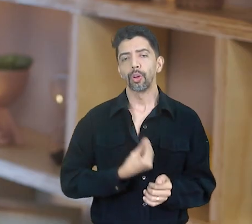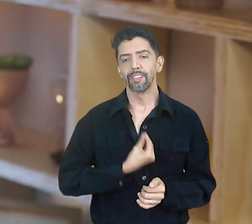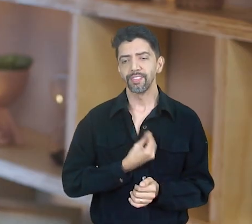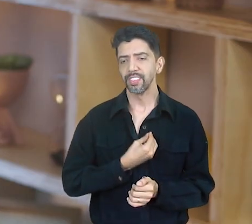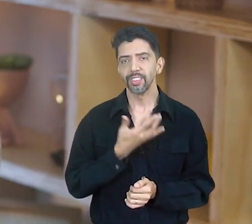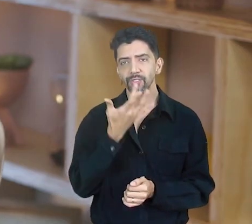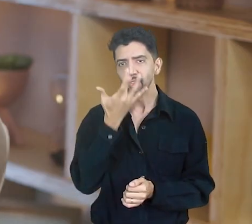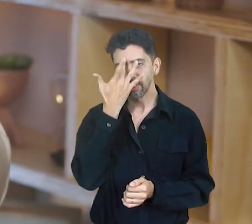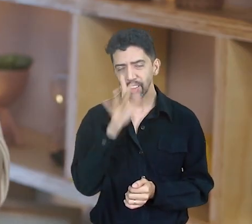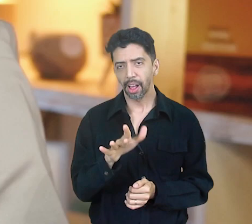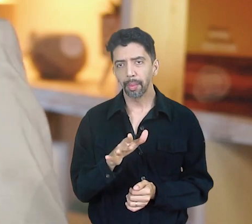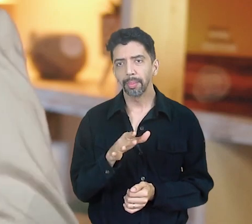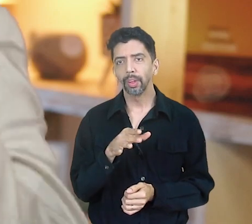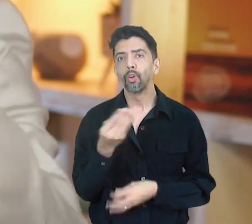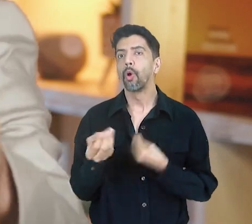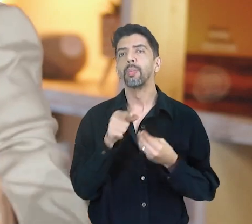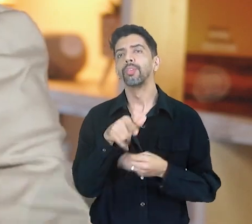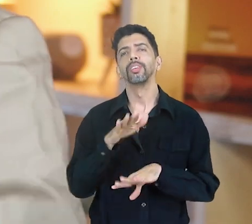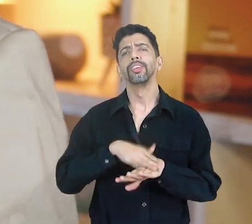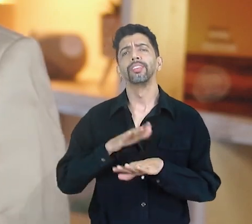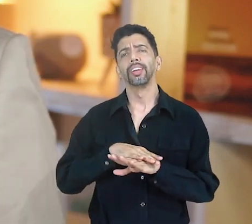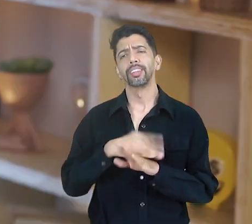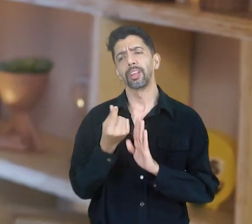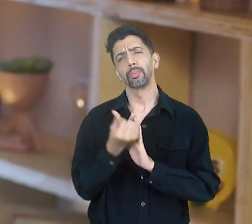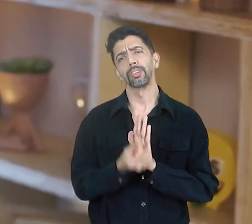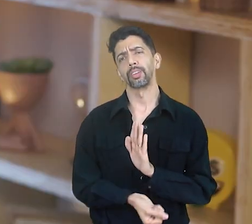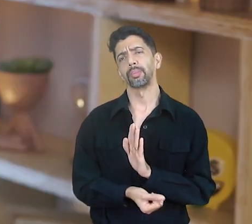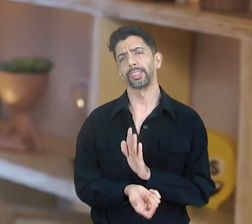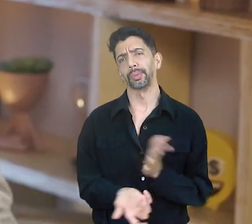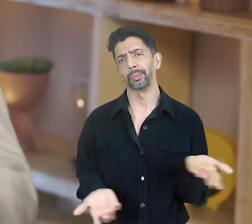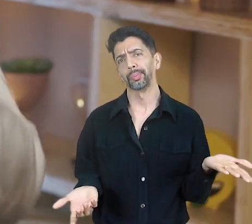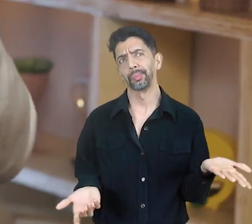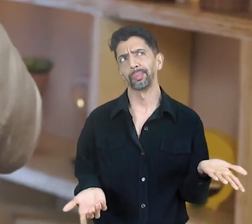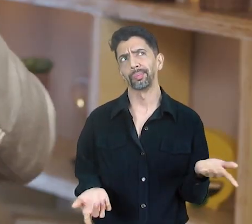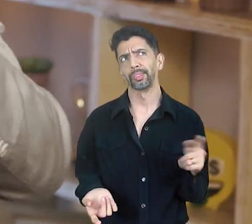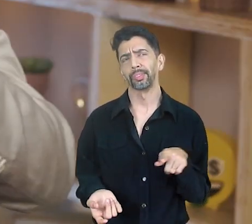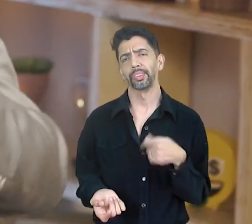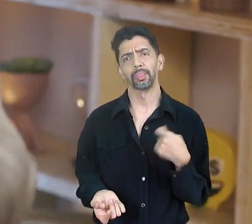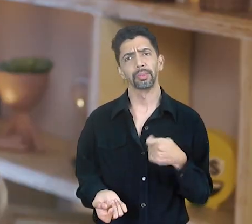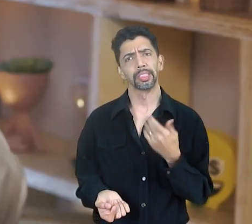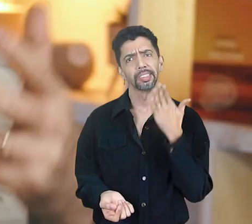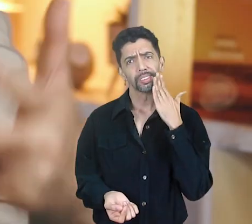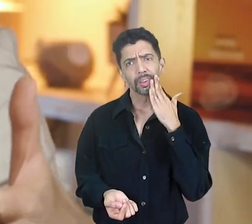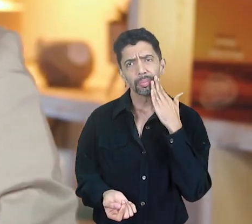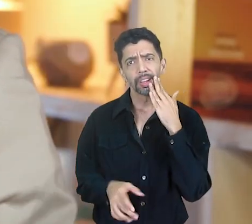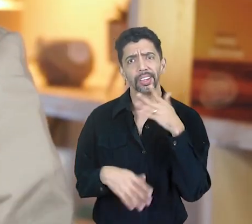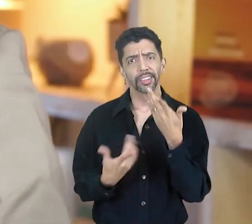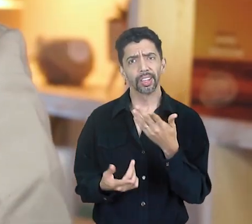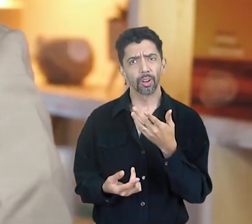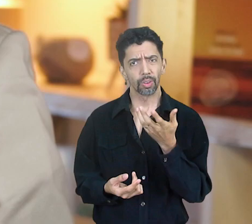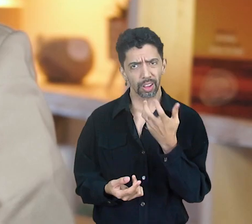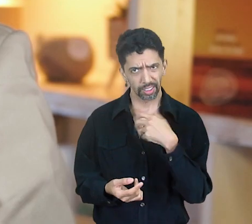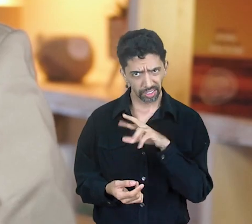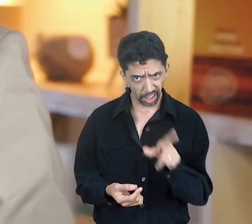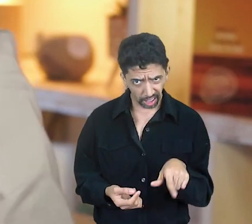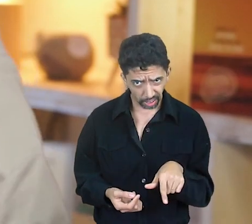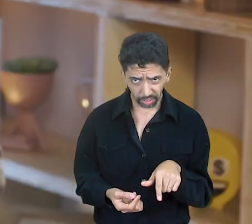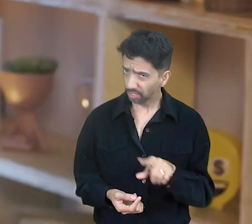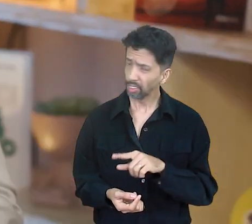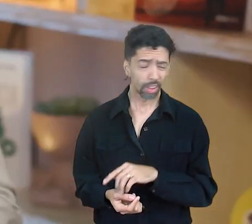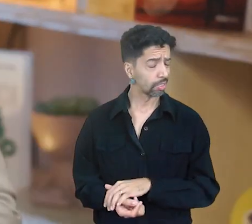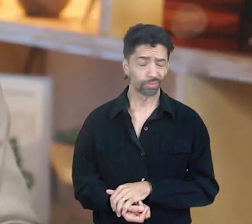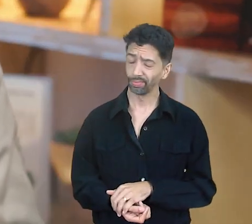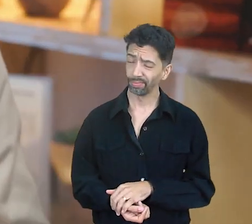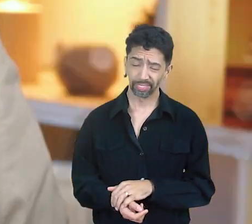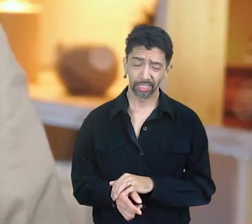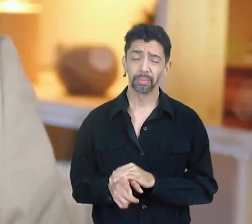se eu não conheço os meus números? Como é que eu posso falar na mídia que esse valor aqui, mais esse ou menos aquele, vai dar certo o meu orçamento financeiro?